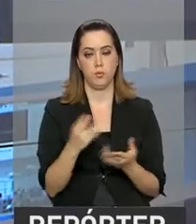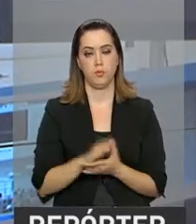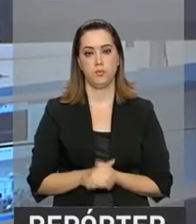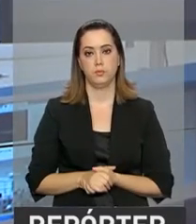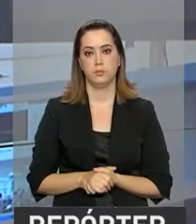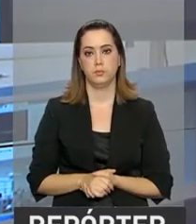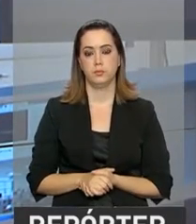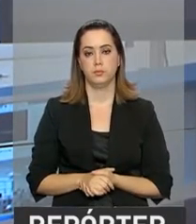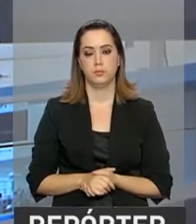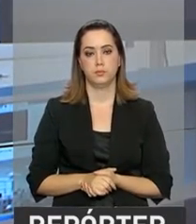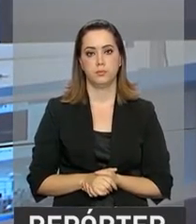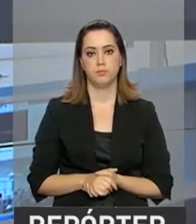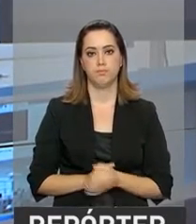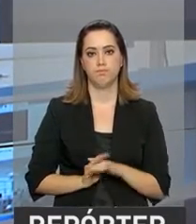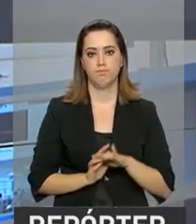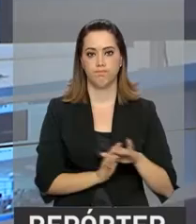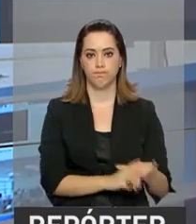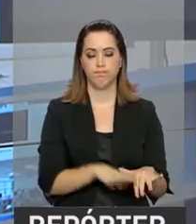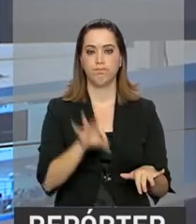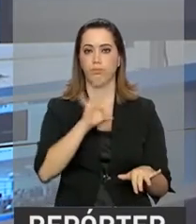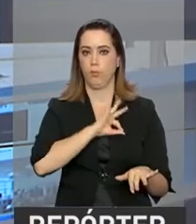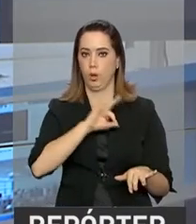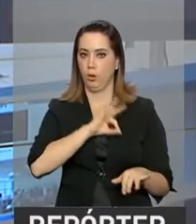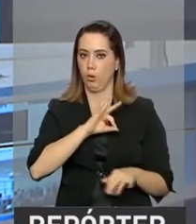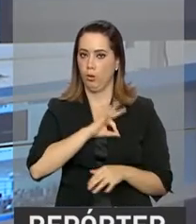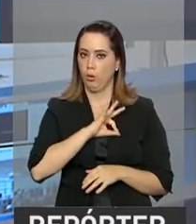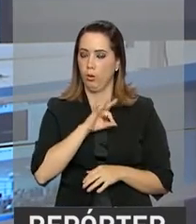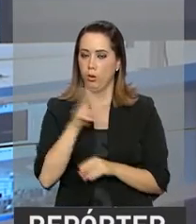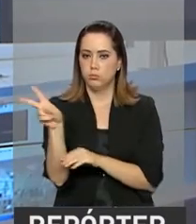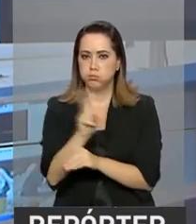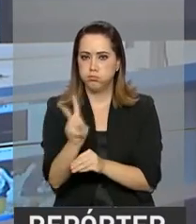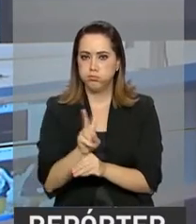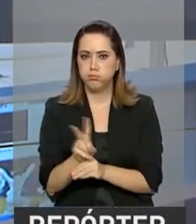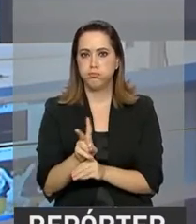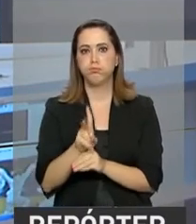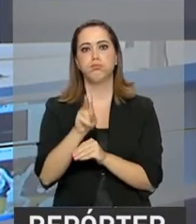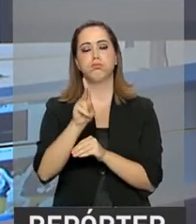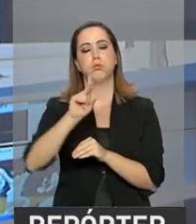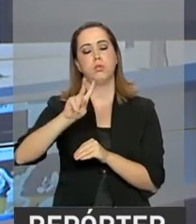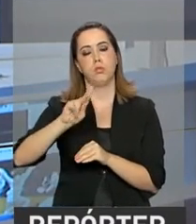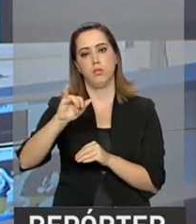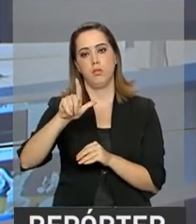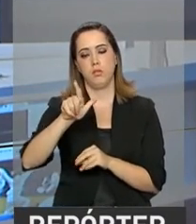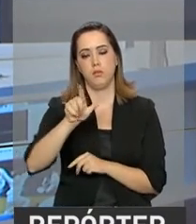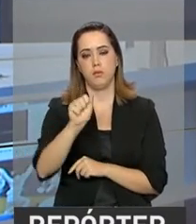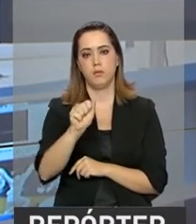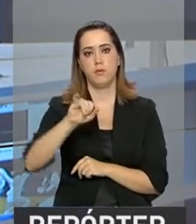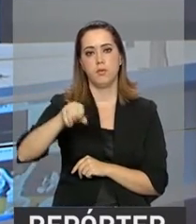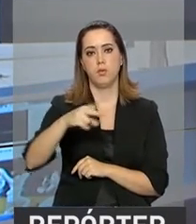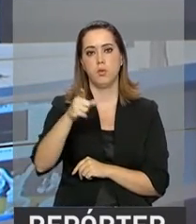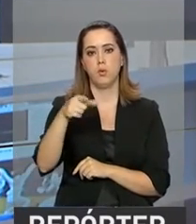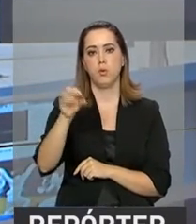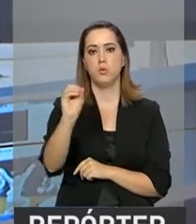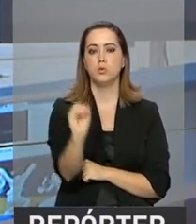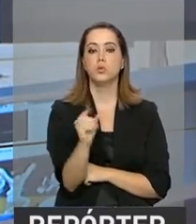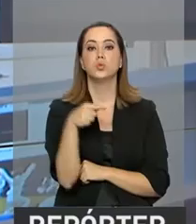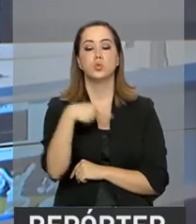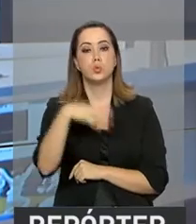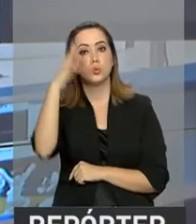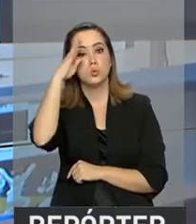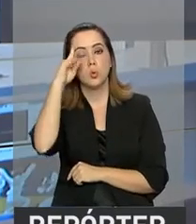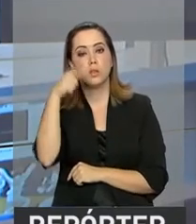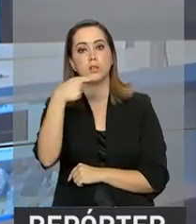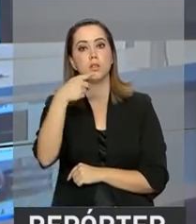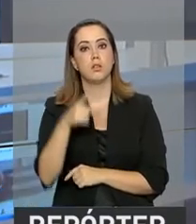o policiamento reforçado na vila do joão no complexo da maré zona oeste do rio de janeiro nesta quarta feira uma equipe da força nacional